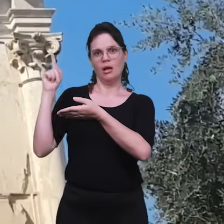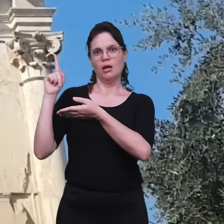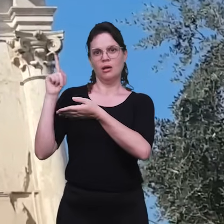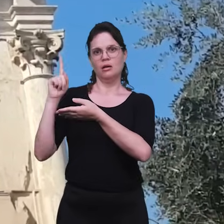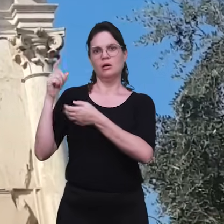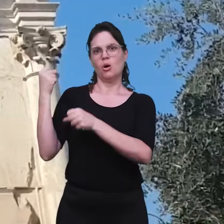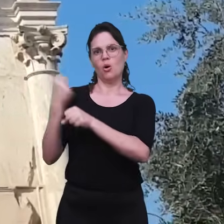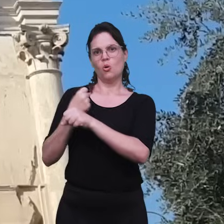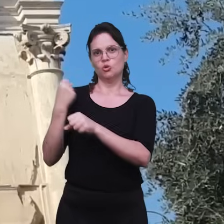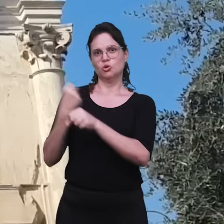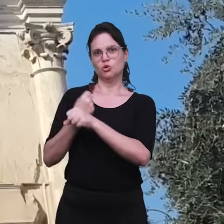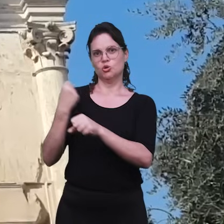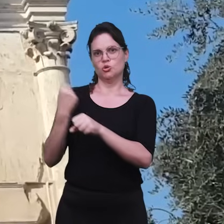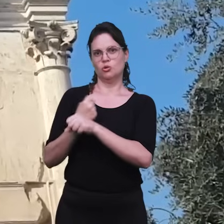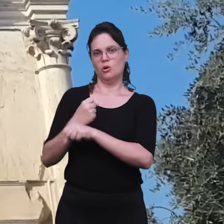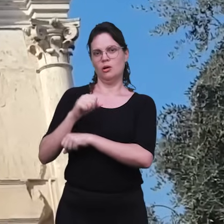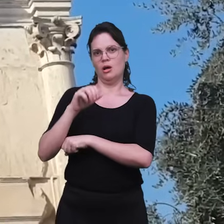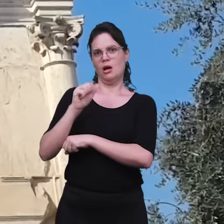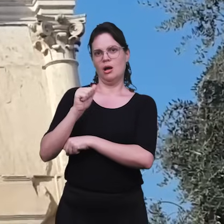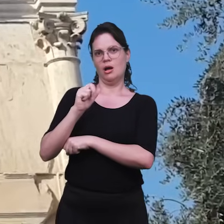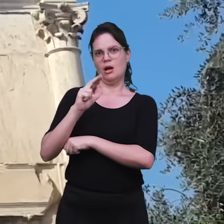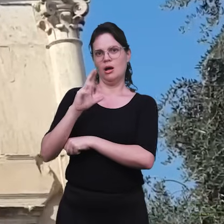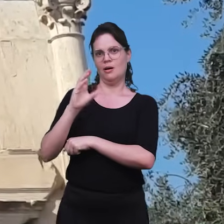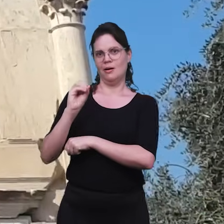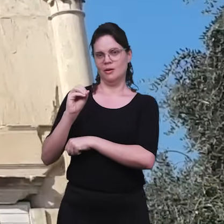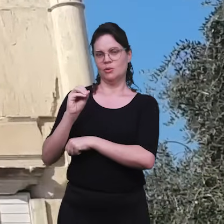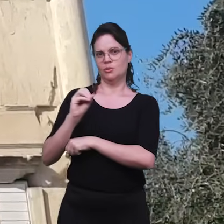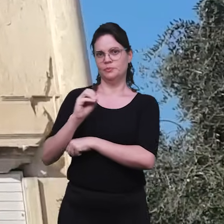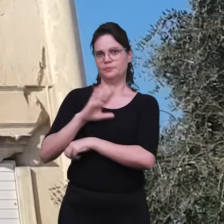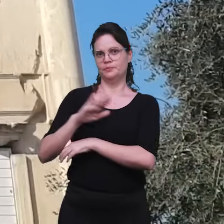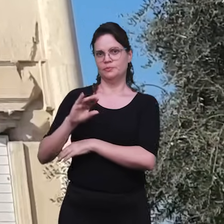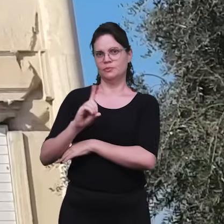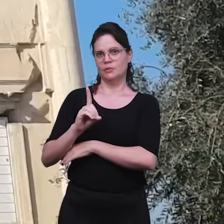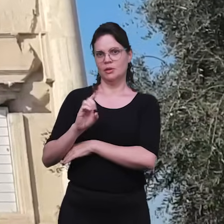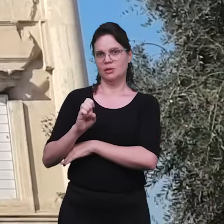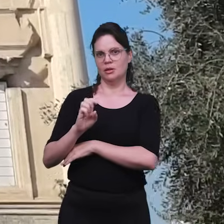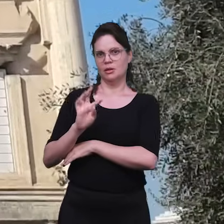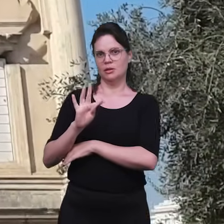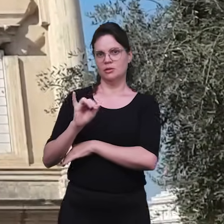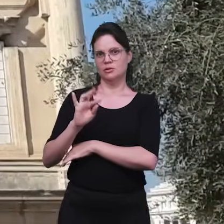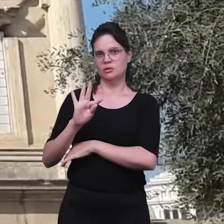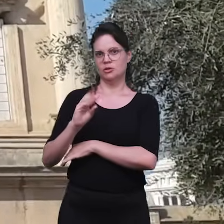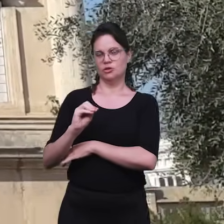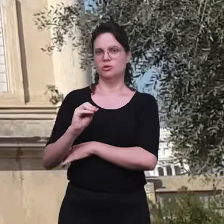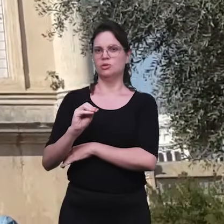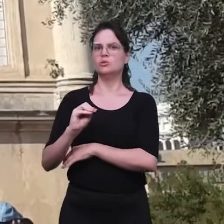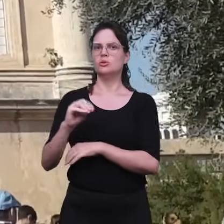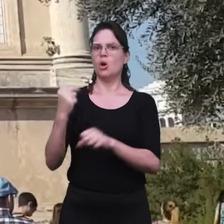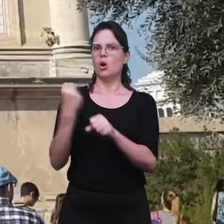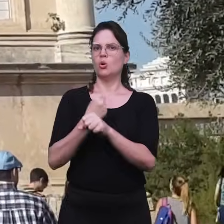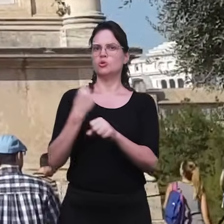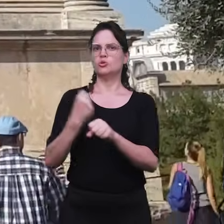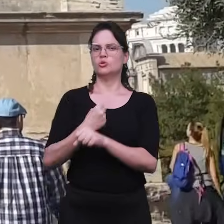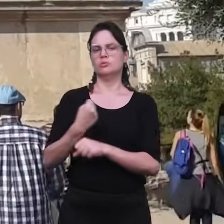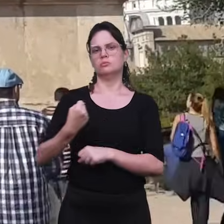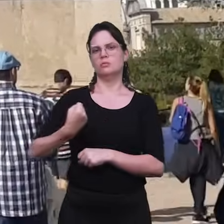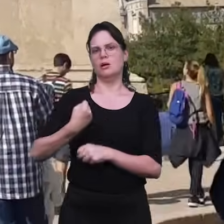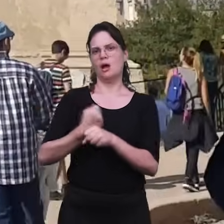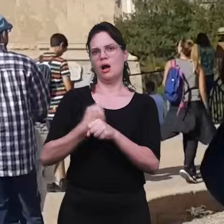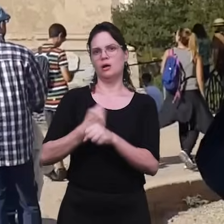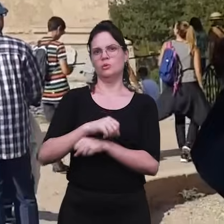ele constrói esse Arco de Tito. Nesse Arco de Tito, construído em 82, tem algumas